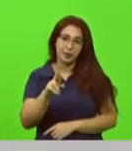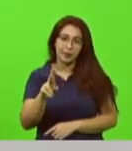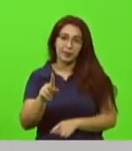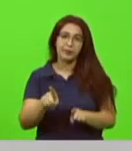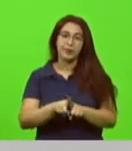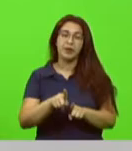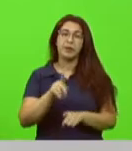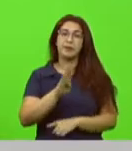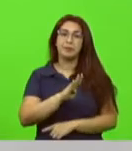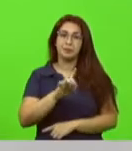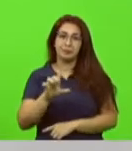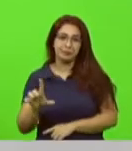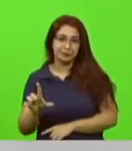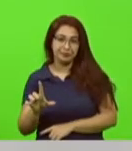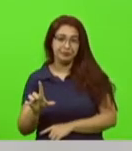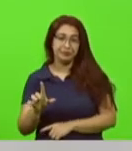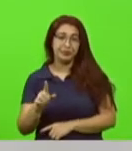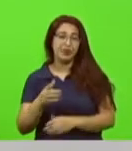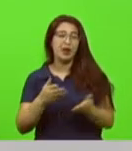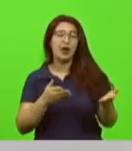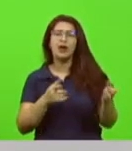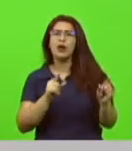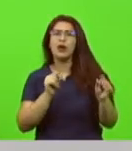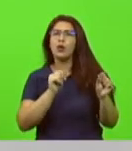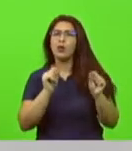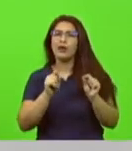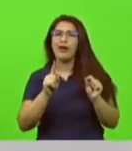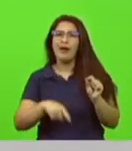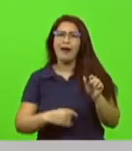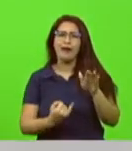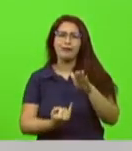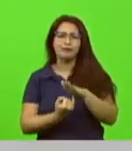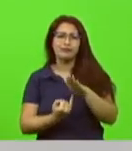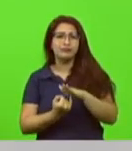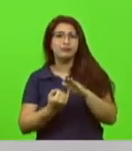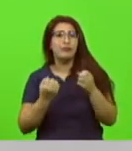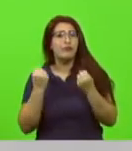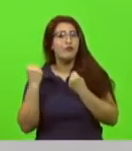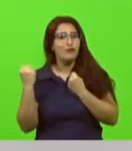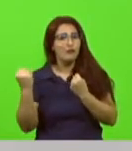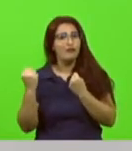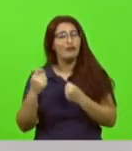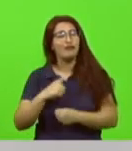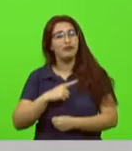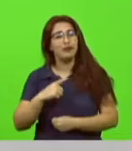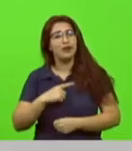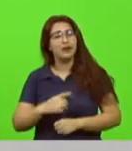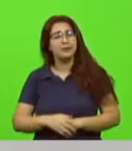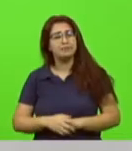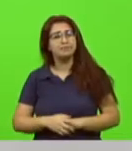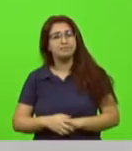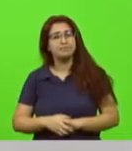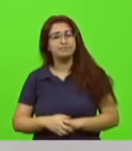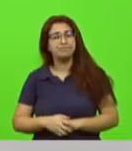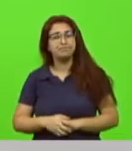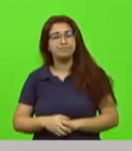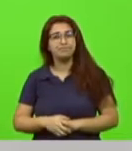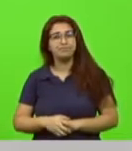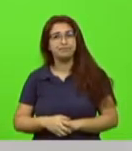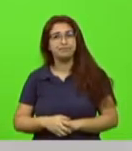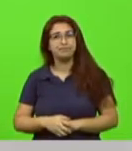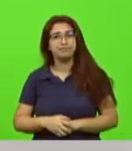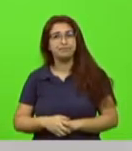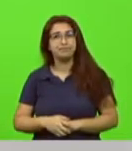centro extremamente industrializado, muito forte na questão